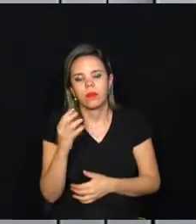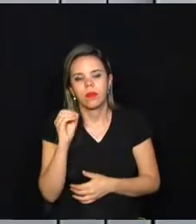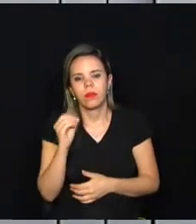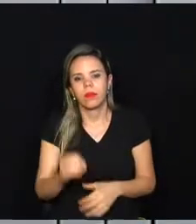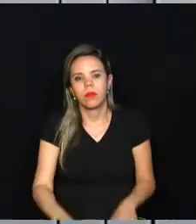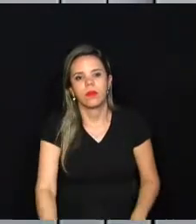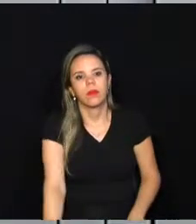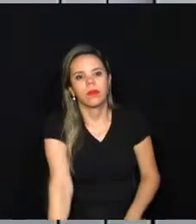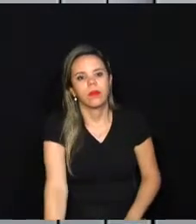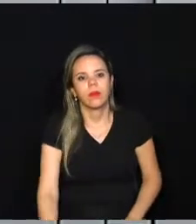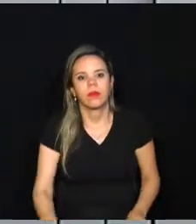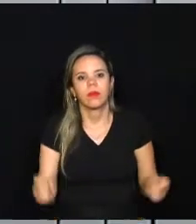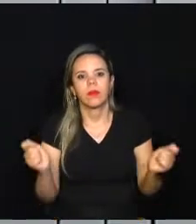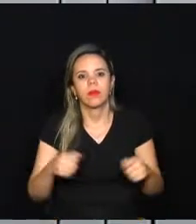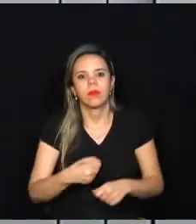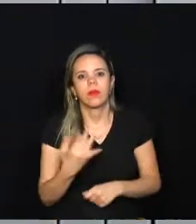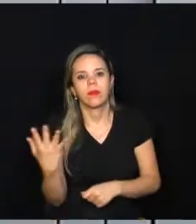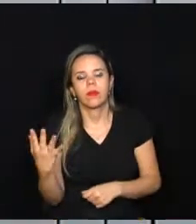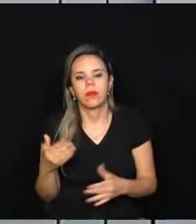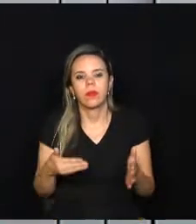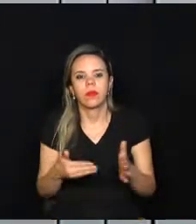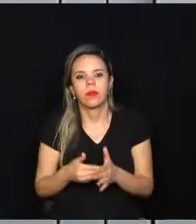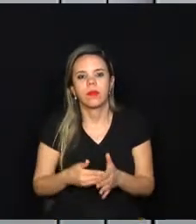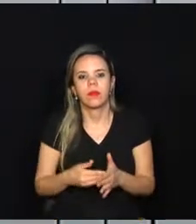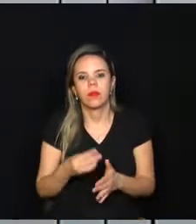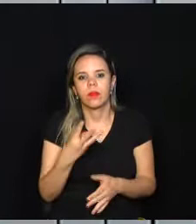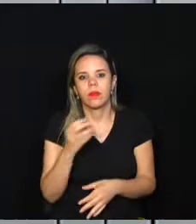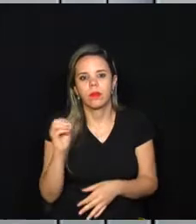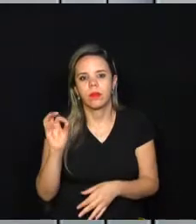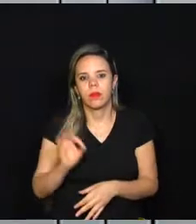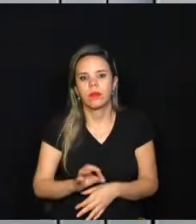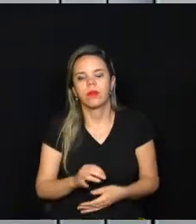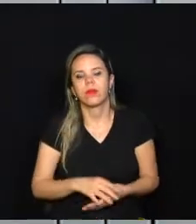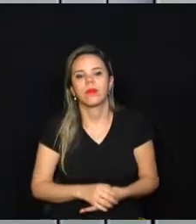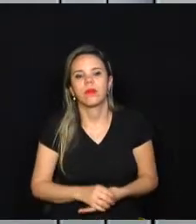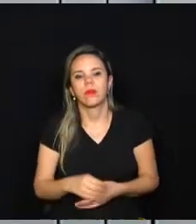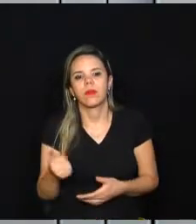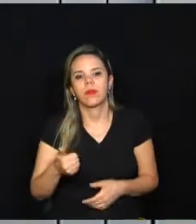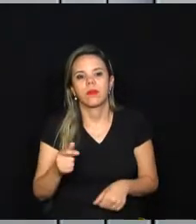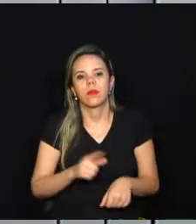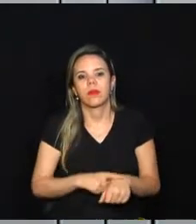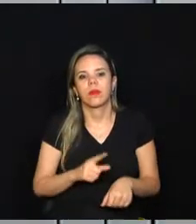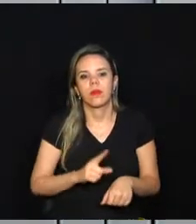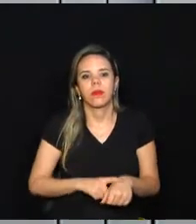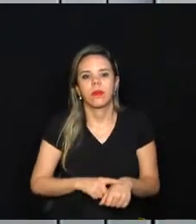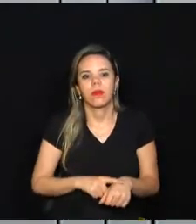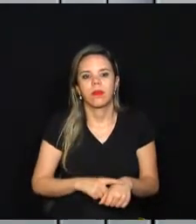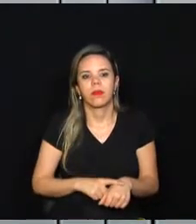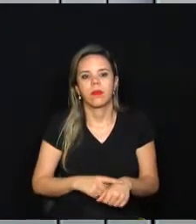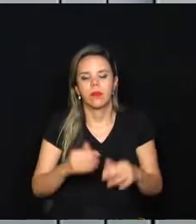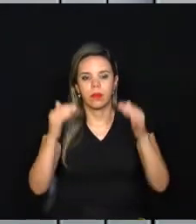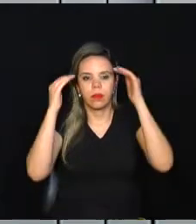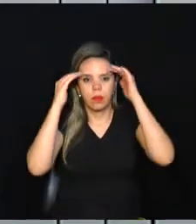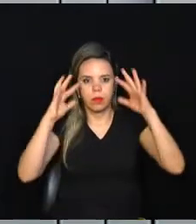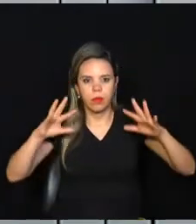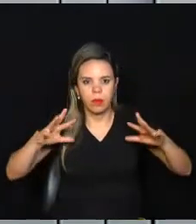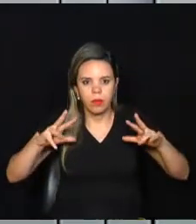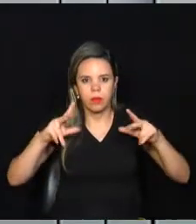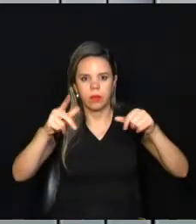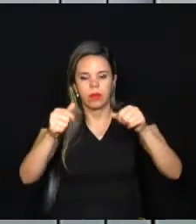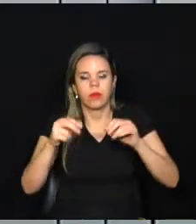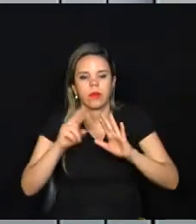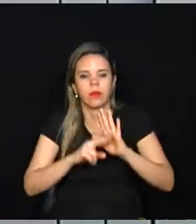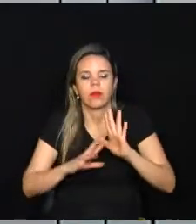outubro. A capacidade será limitada para 30% neste primeiro momento, com o cumprimento de todas as